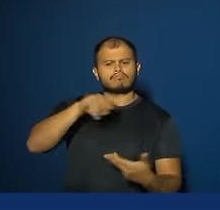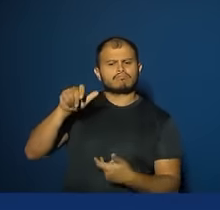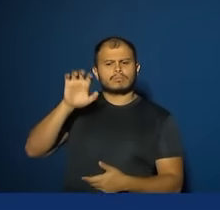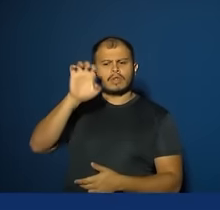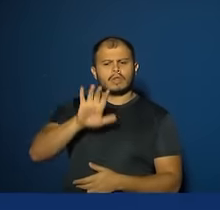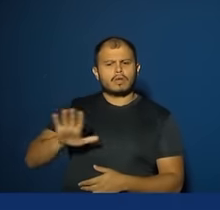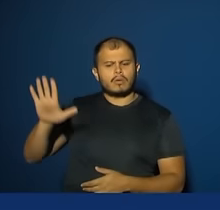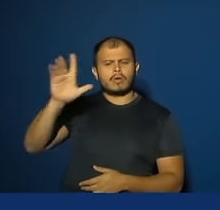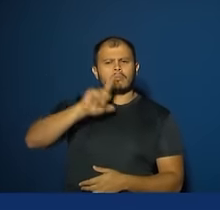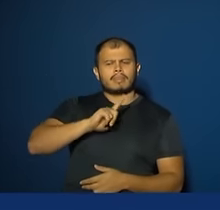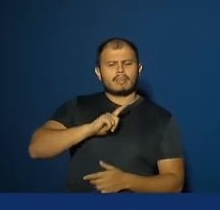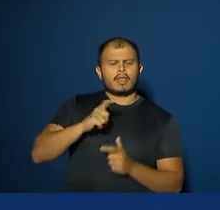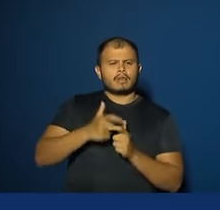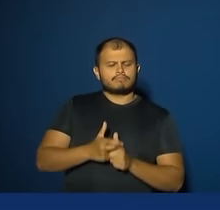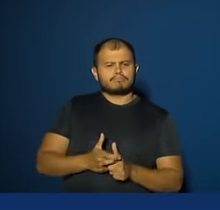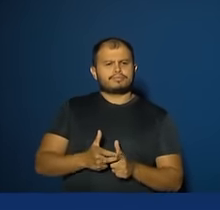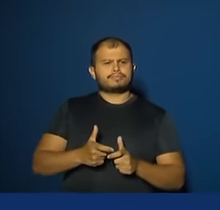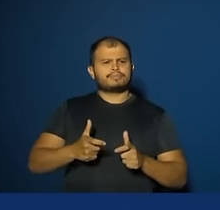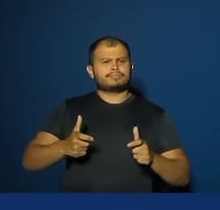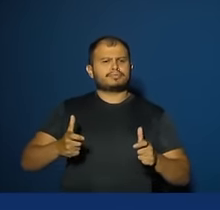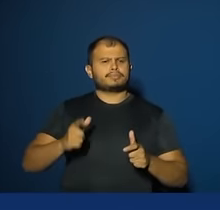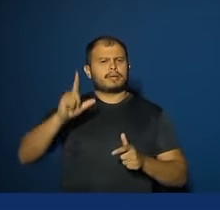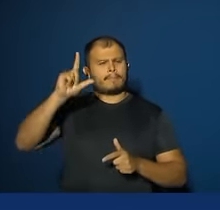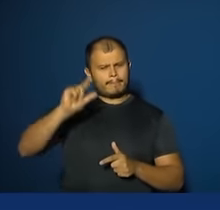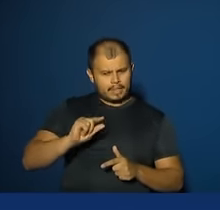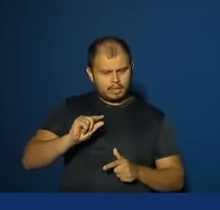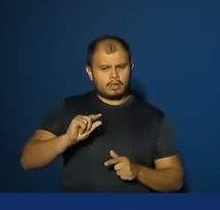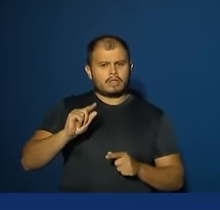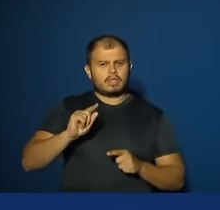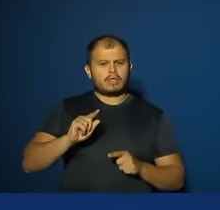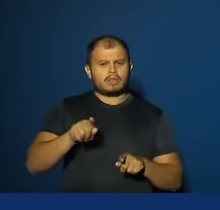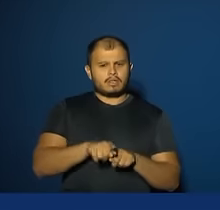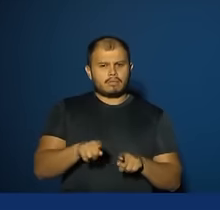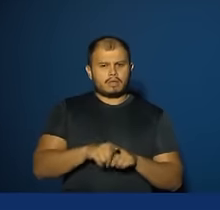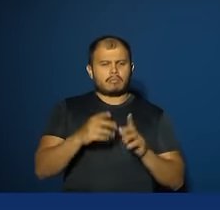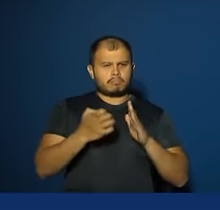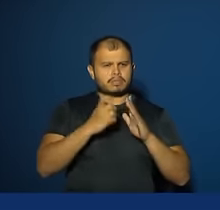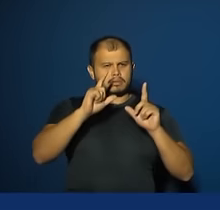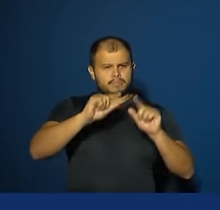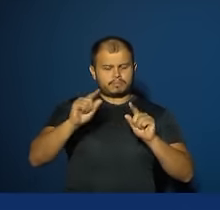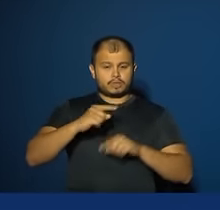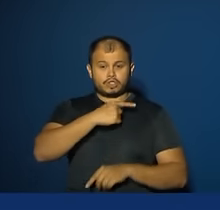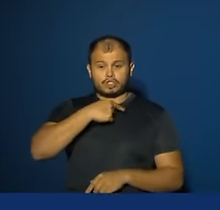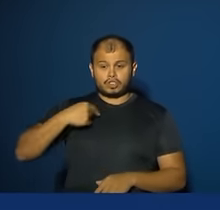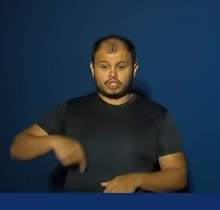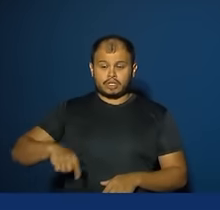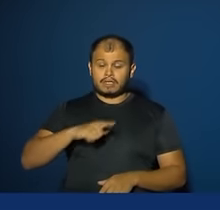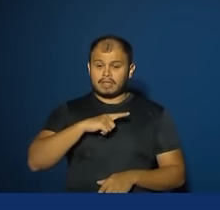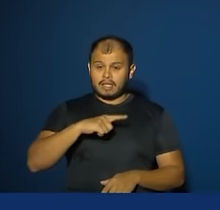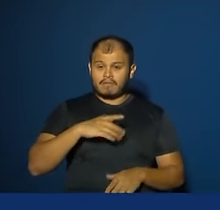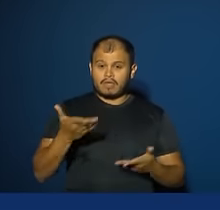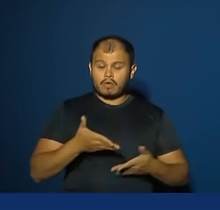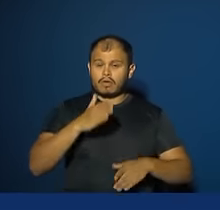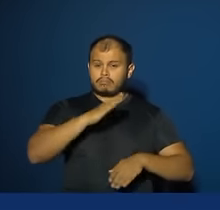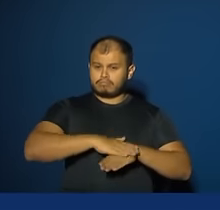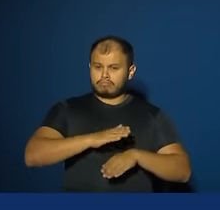ainda tem um crescimento um pouco menor, eu diria que menos empresas alfa. A China passou por uma grande